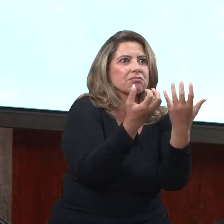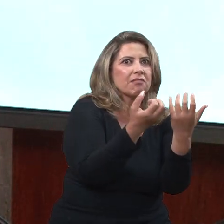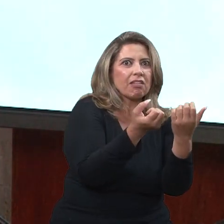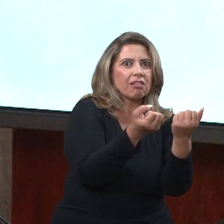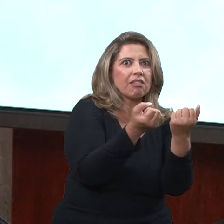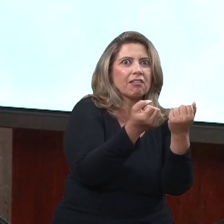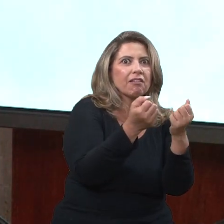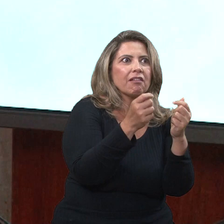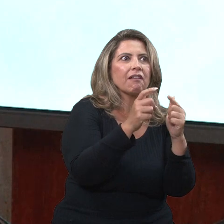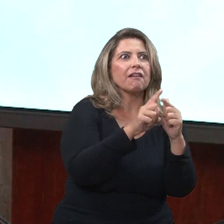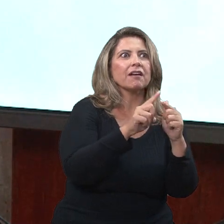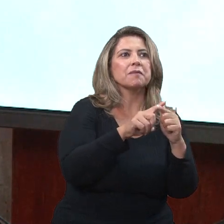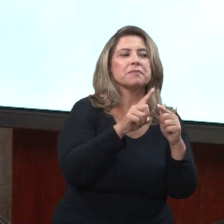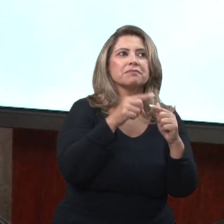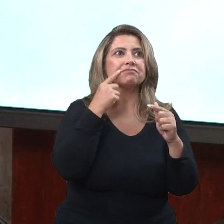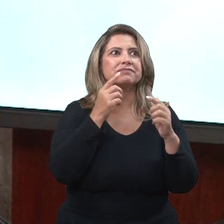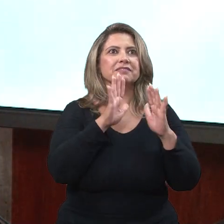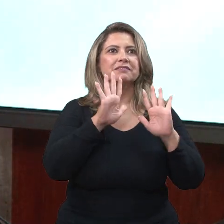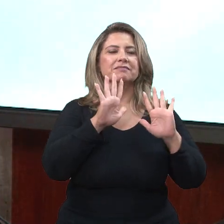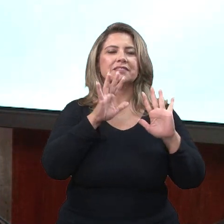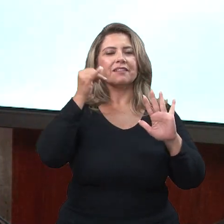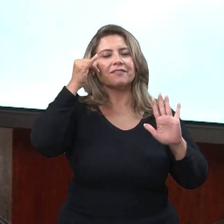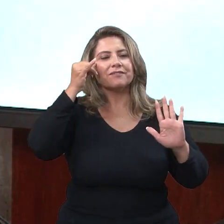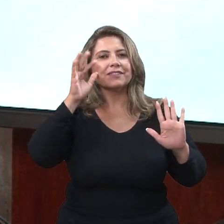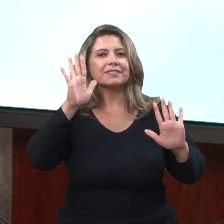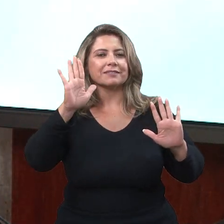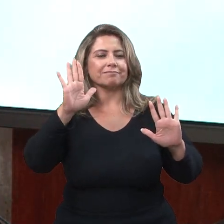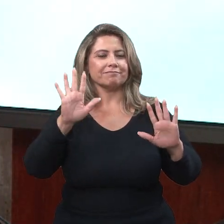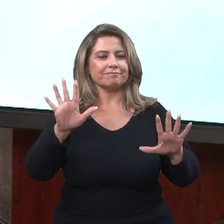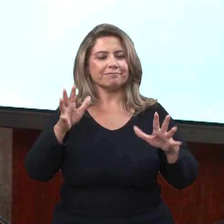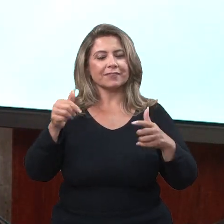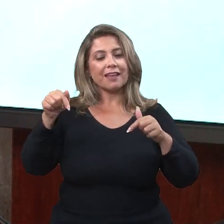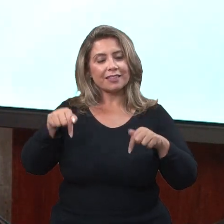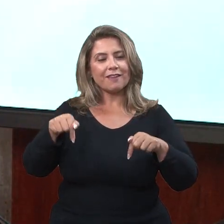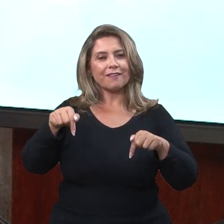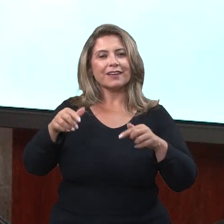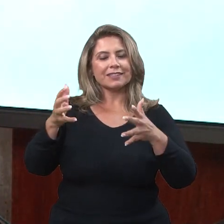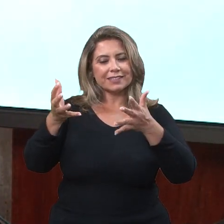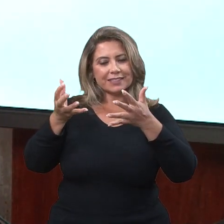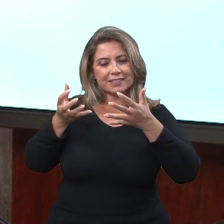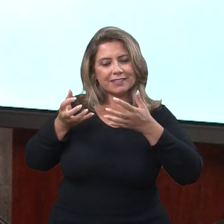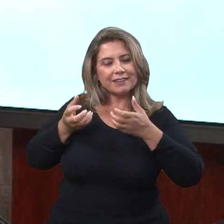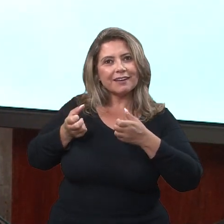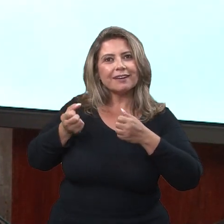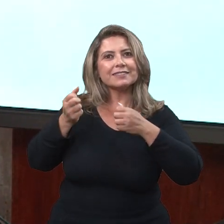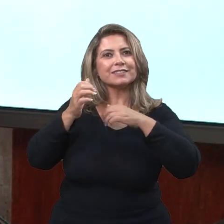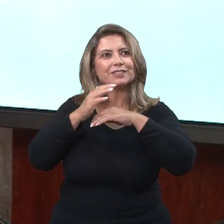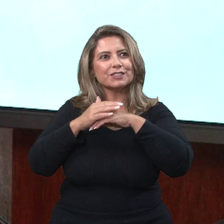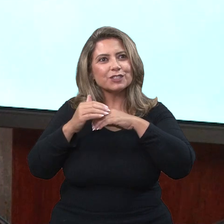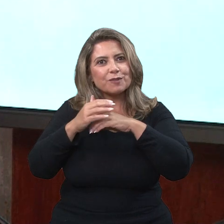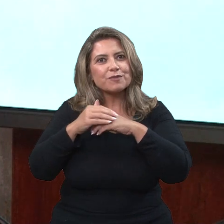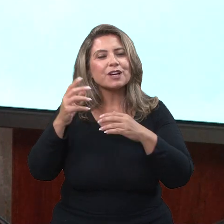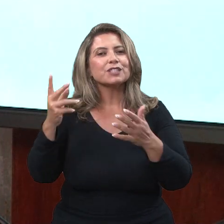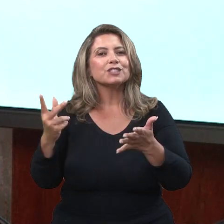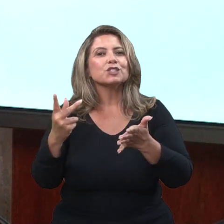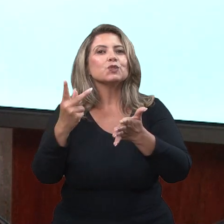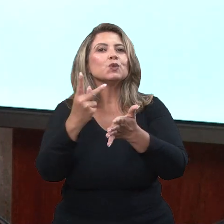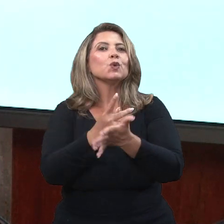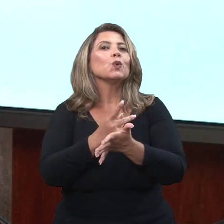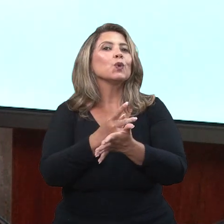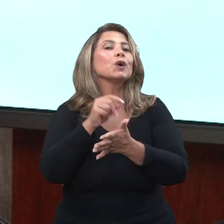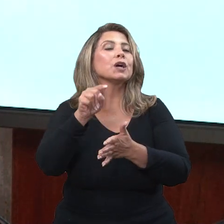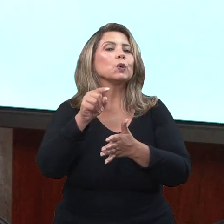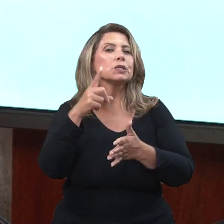Enfim, sobre o acolhimento. A gente aqui no IFB tem como acolher pessoas que sofrem esse tipo